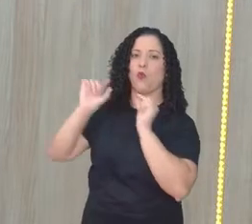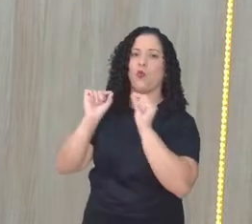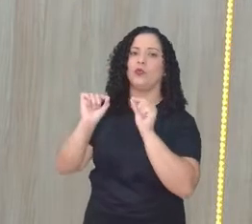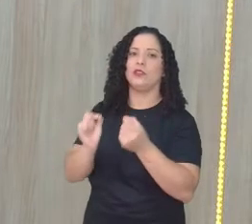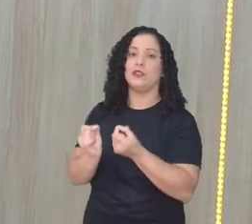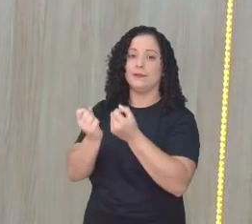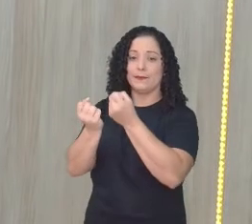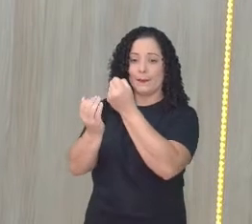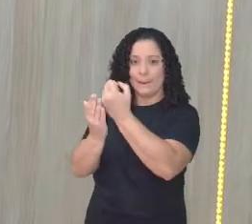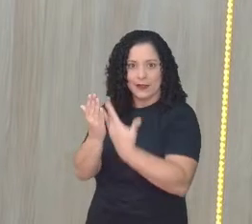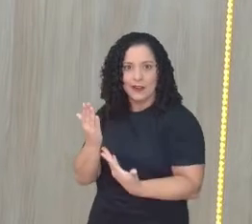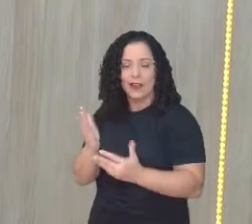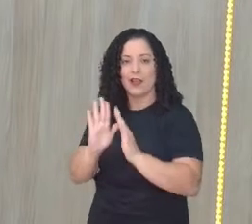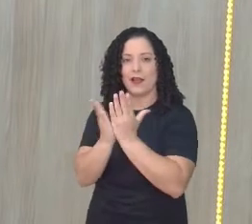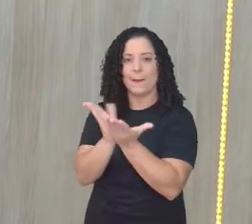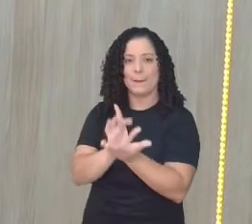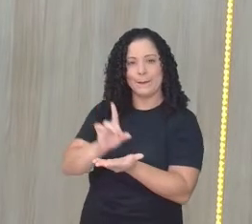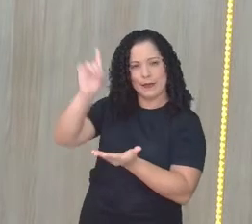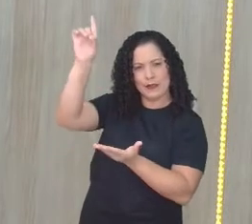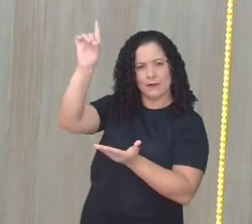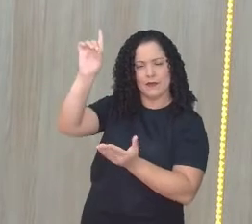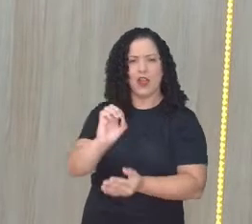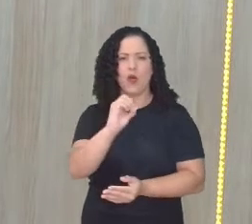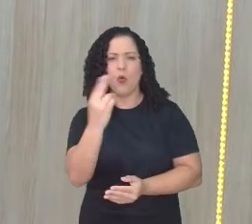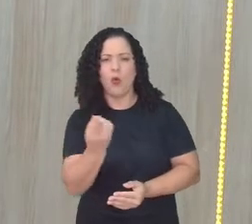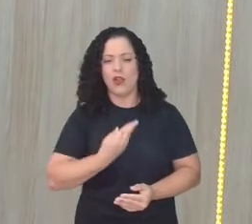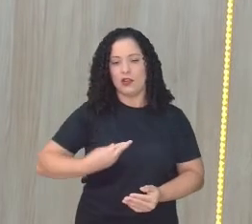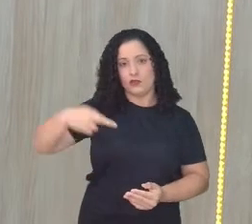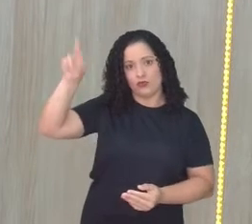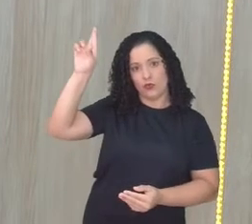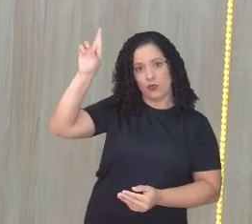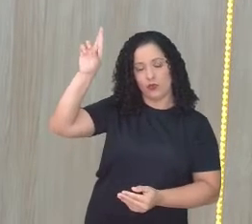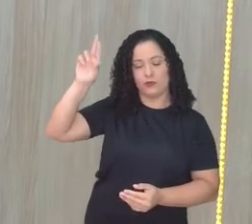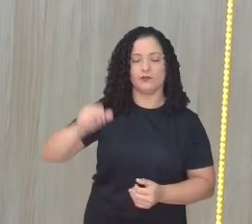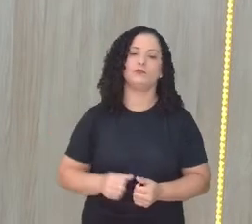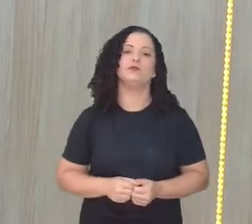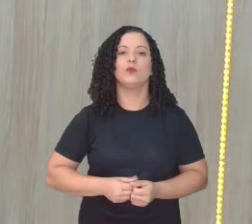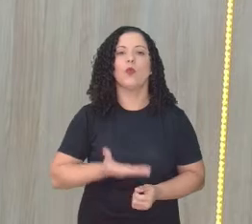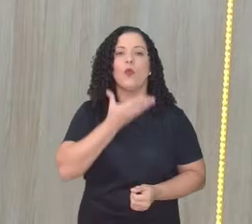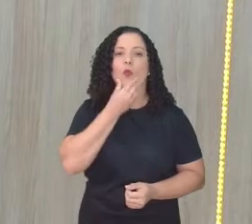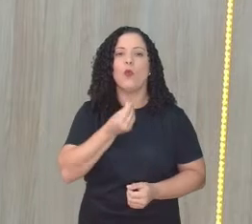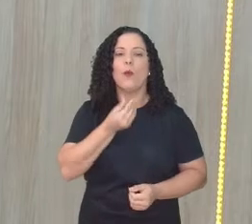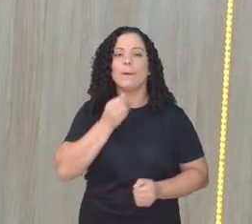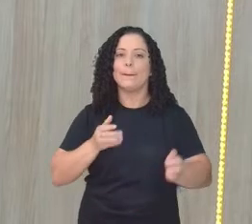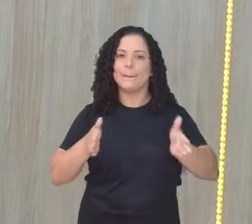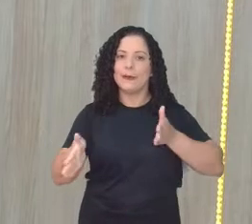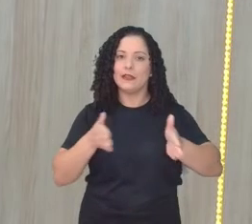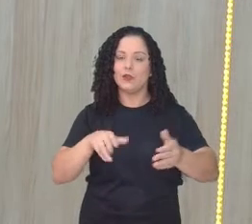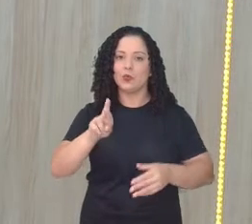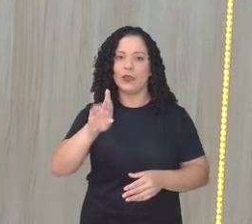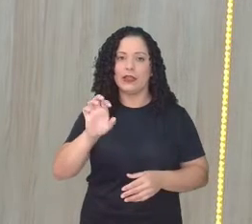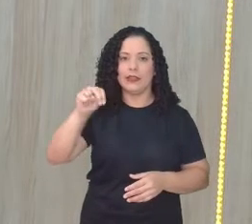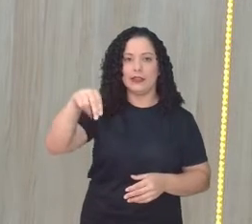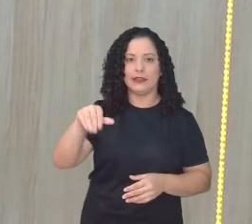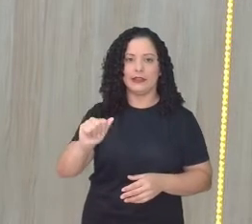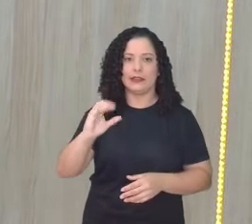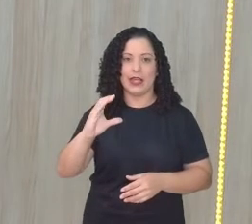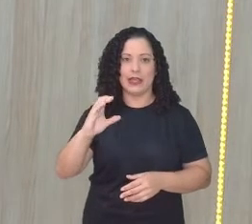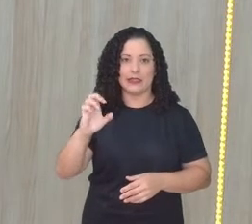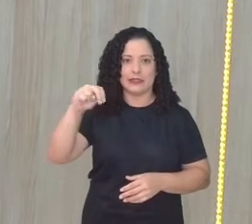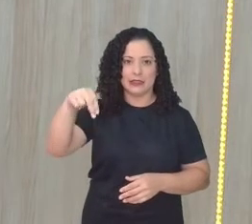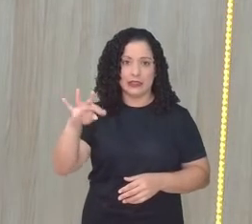Bíblia ou com base em dogmas religiosos. Os renascentistas vão dizer o seguinte: não, Deus ele nos